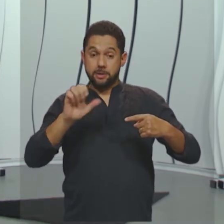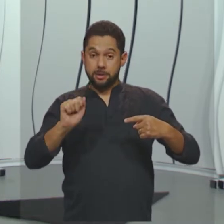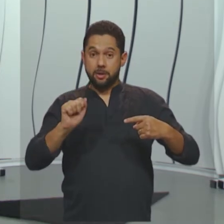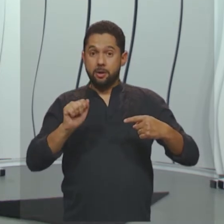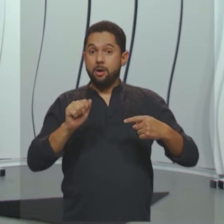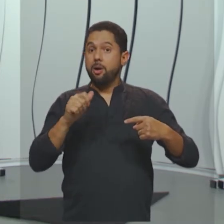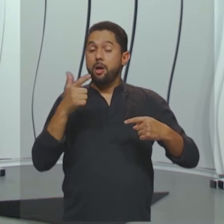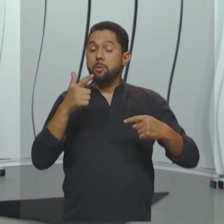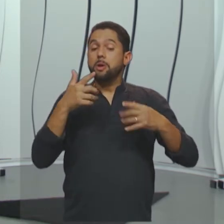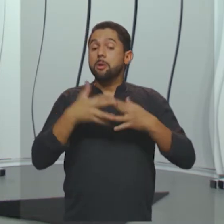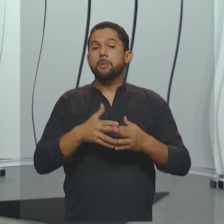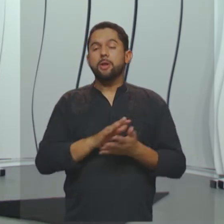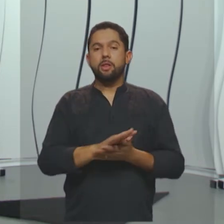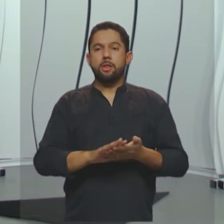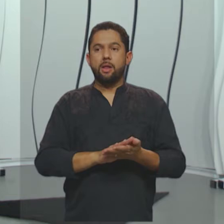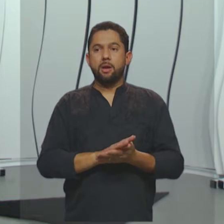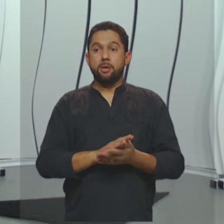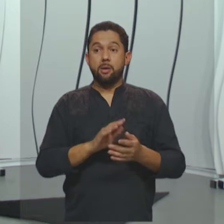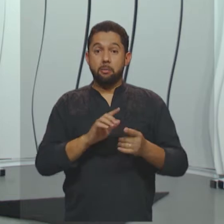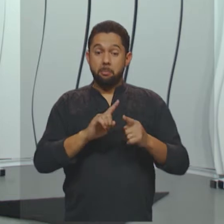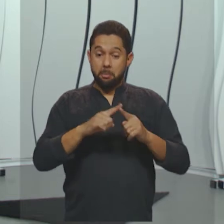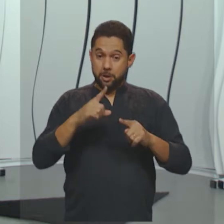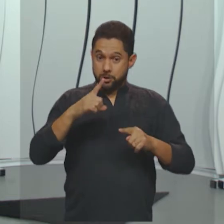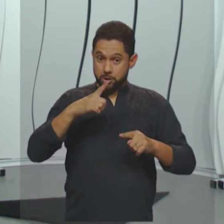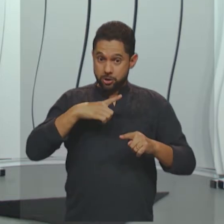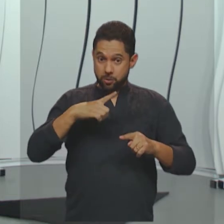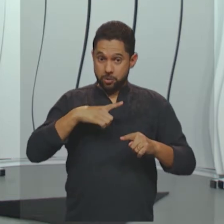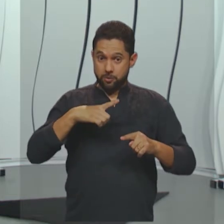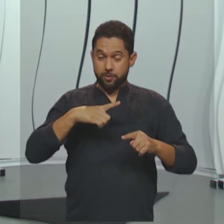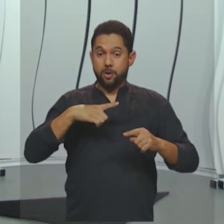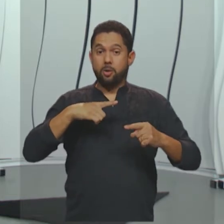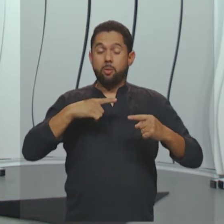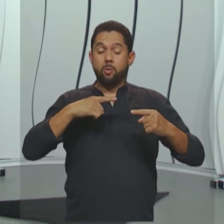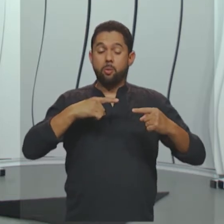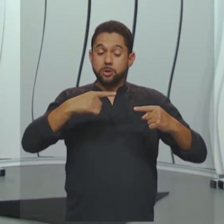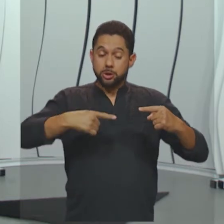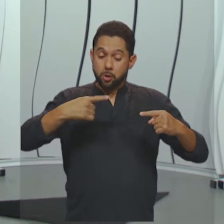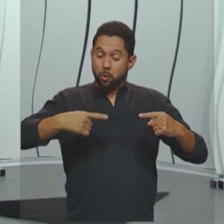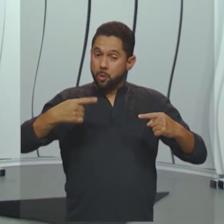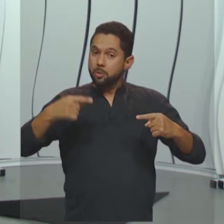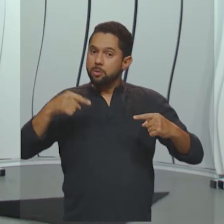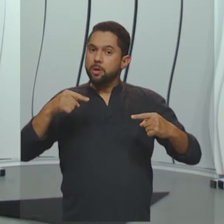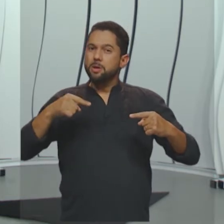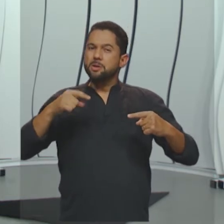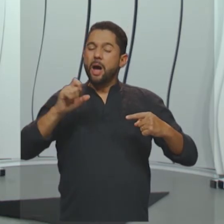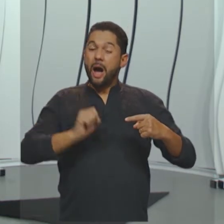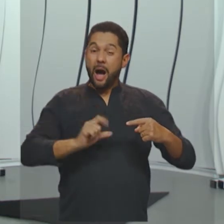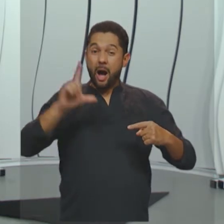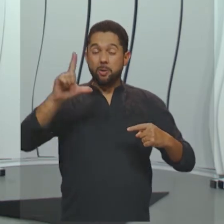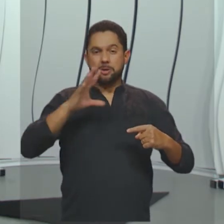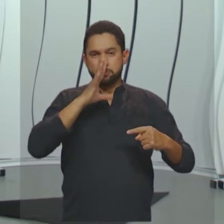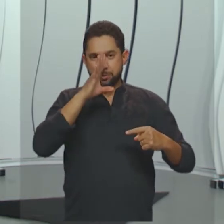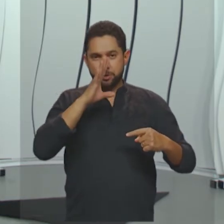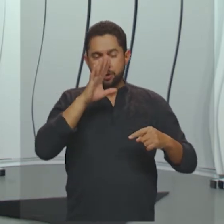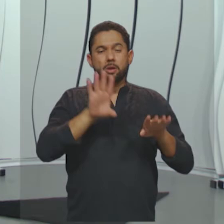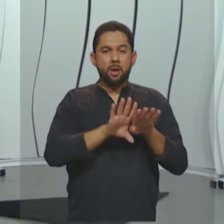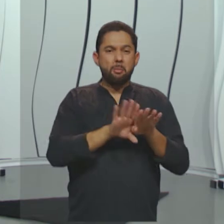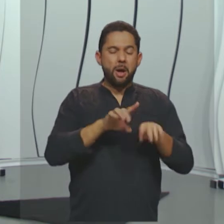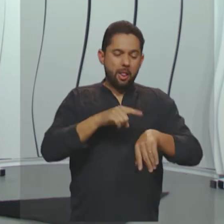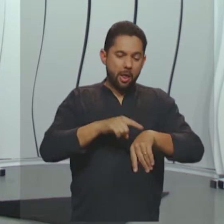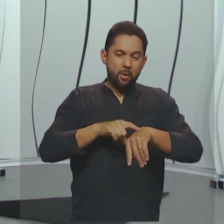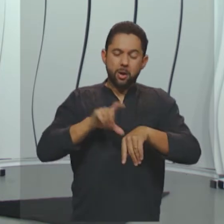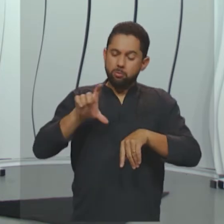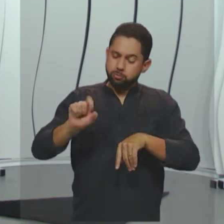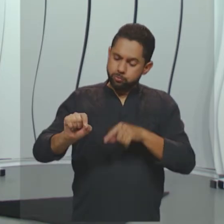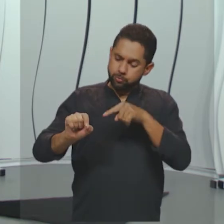circuito. Notem que se eu tiver uma resistência do amperímetro muito alta, a resistência equivalente também vai ser alta e eu vou